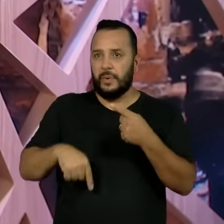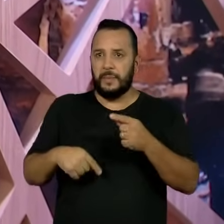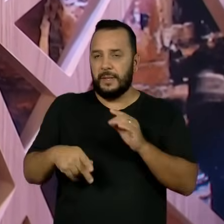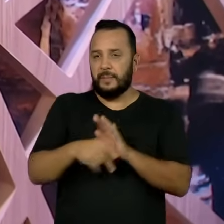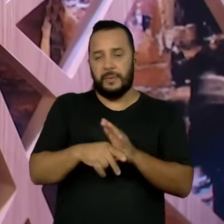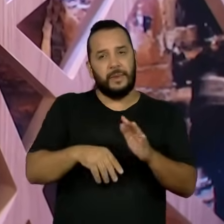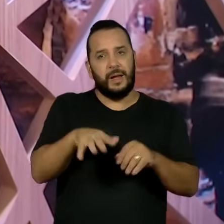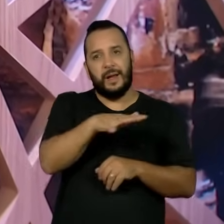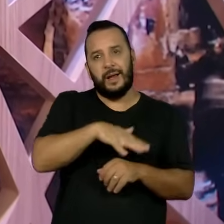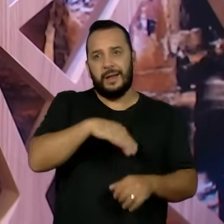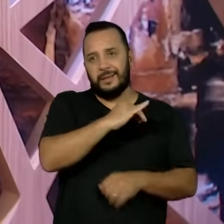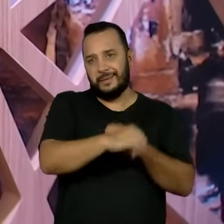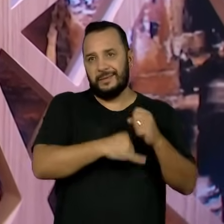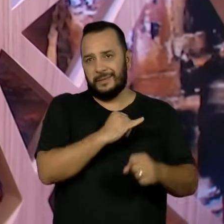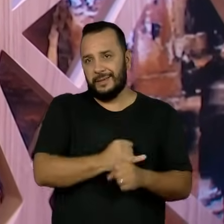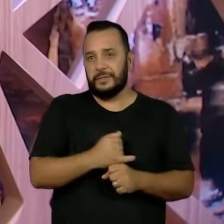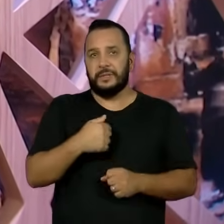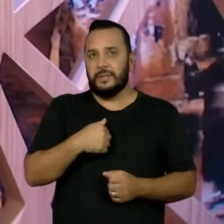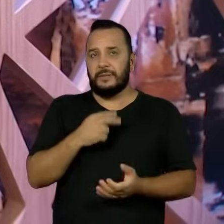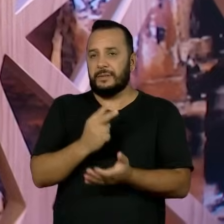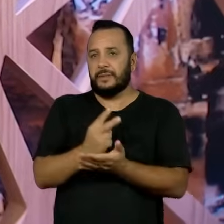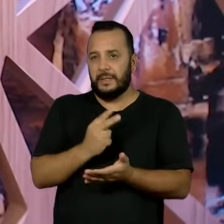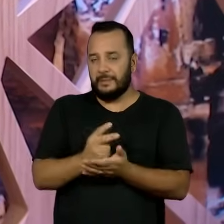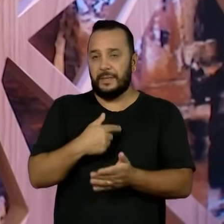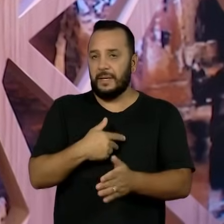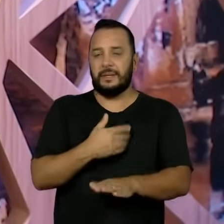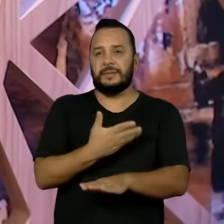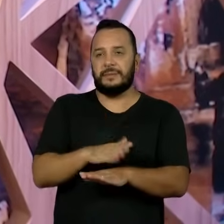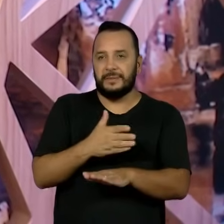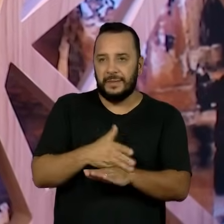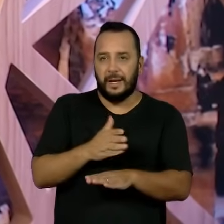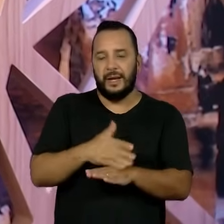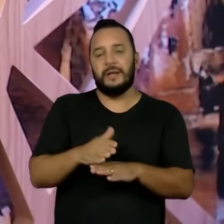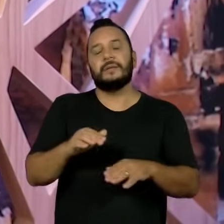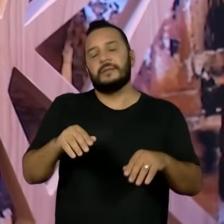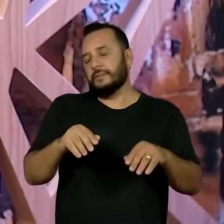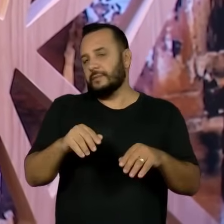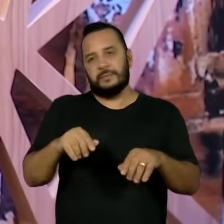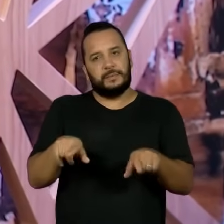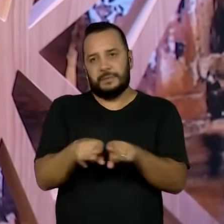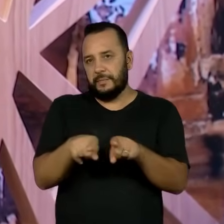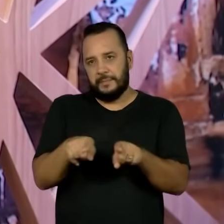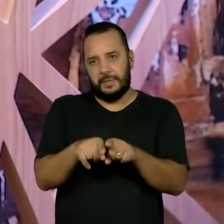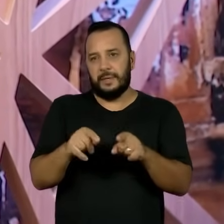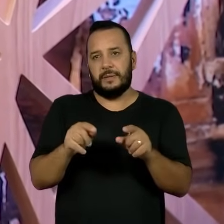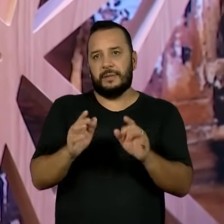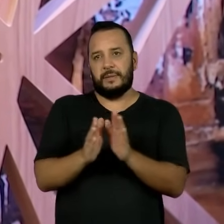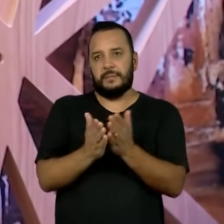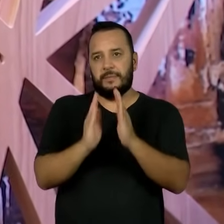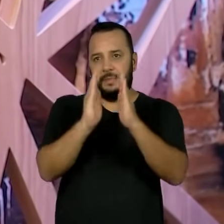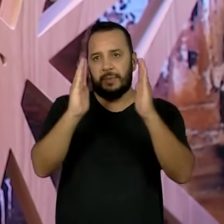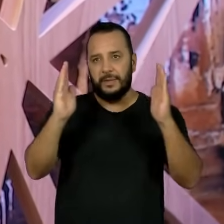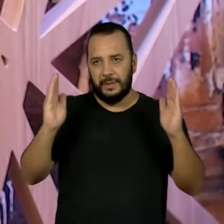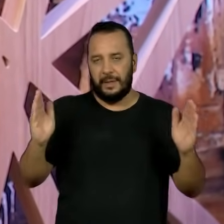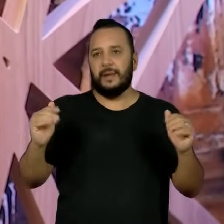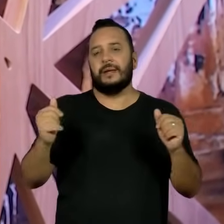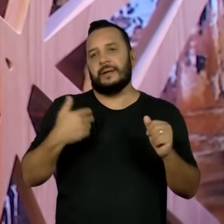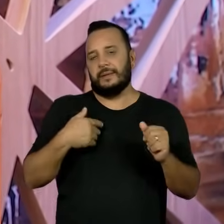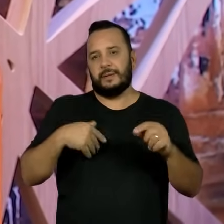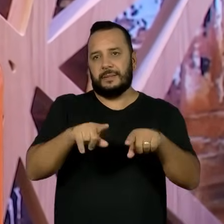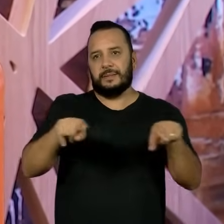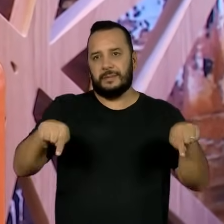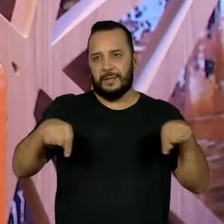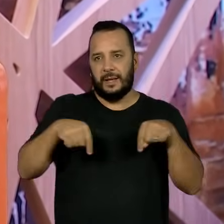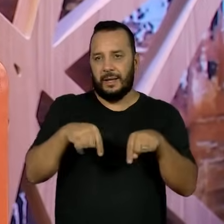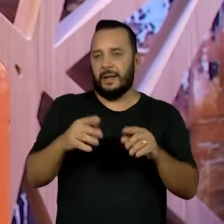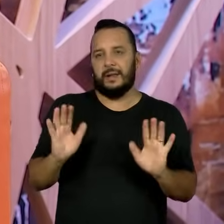Eu era literalmente a pessoa da sala de ensaio, do pé no chão e da biblioteca. Então eu não era do digital, assim, definitivamente. Mas quando eu comecei a